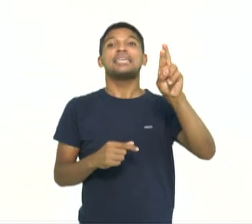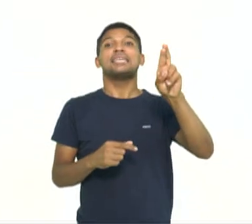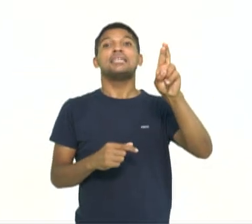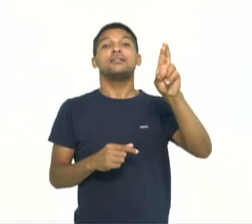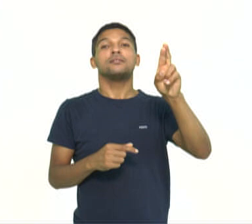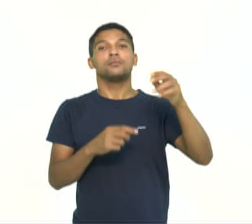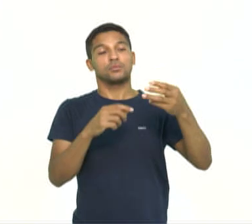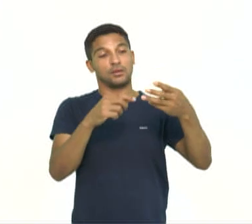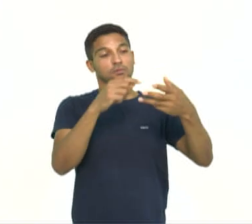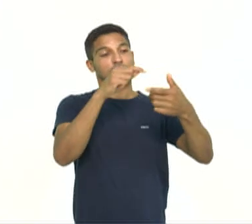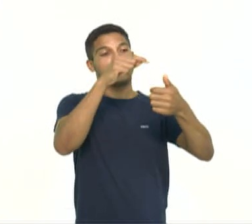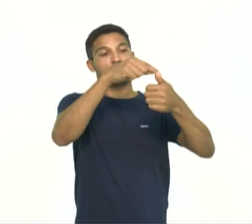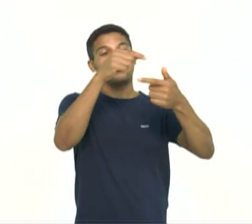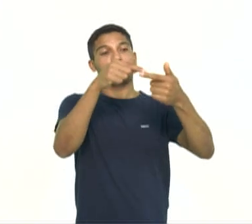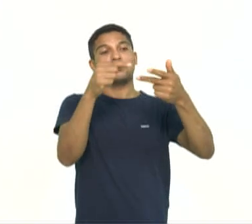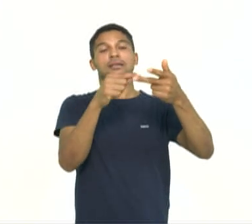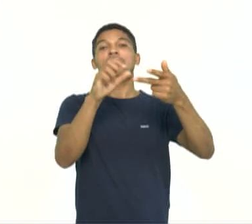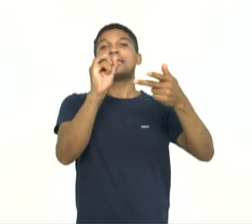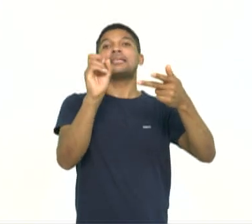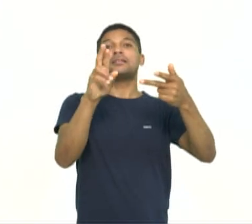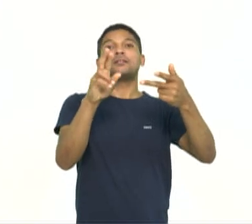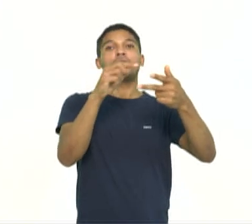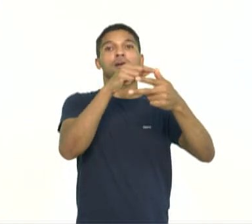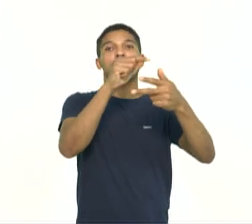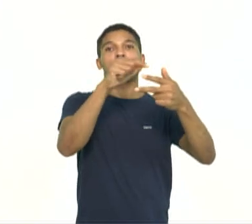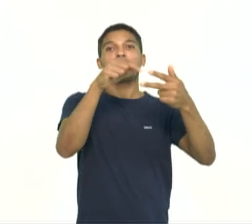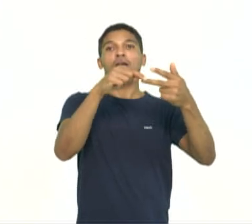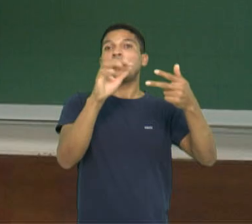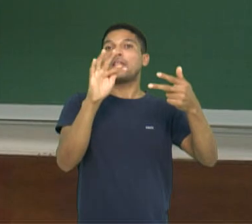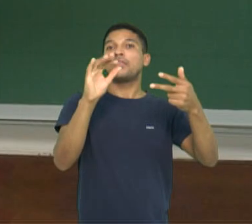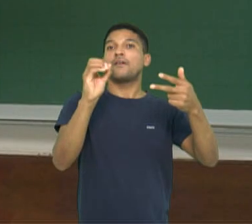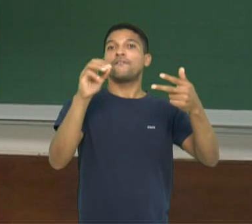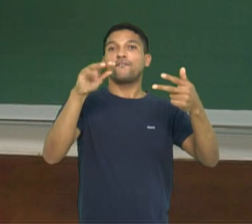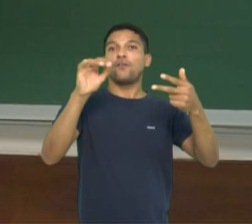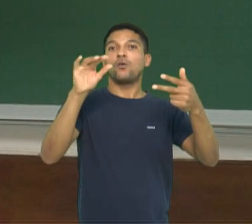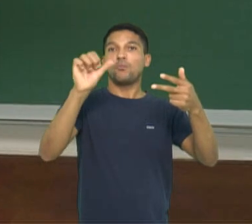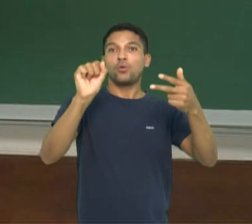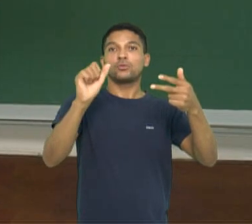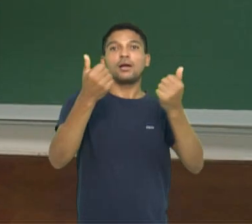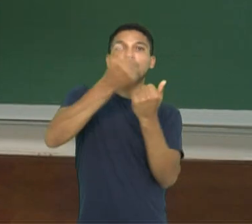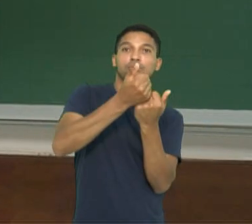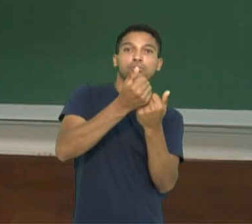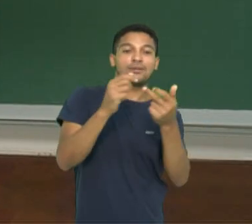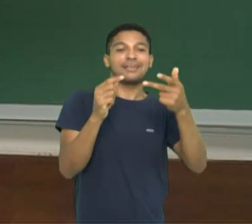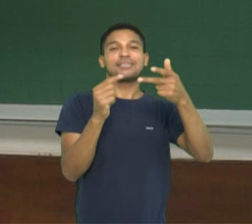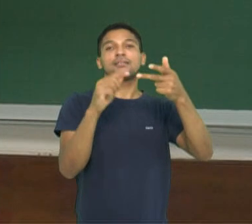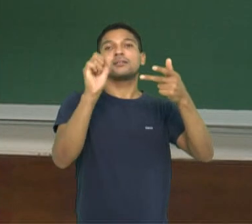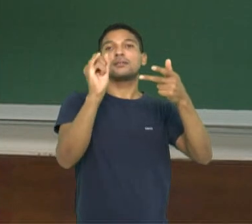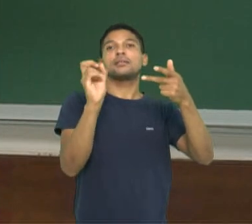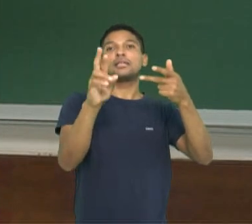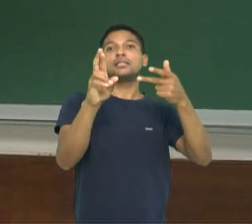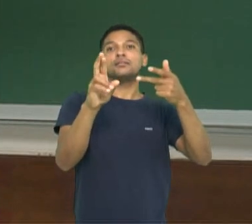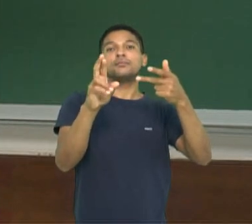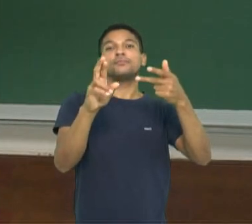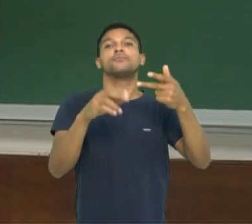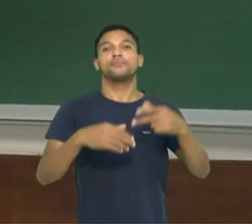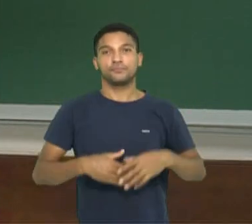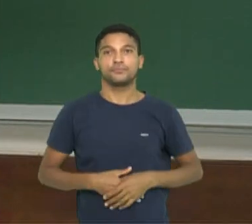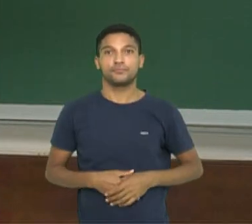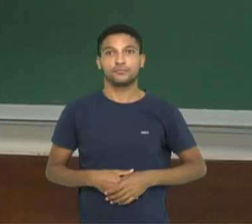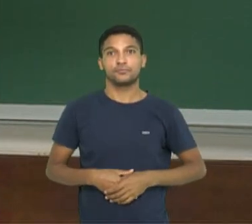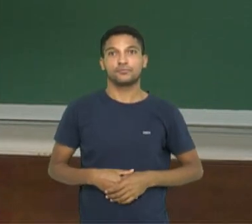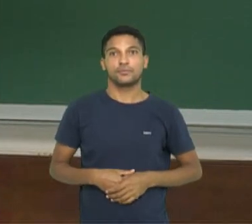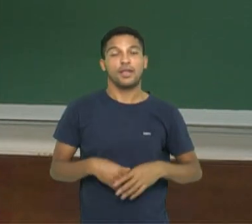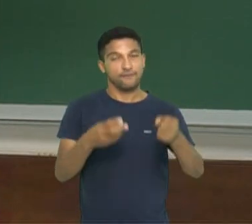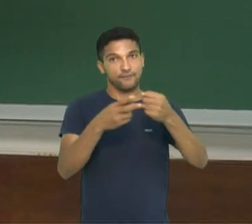terceira conjugação está presente ali, né? Se eu conjugar ele no passado, eu vou ter lá no pretérito perfeito, eu fui, tu